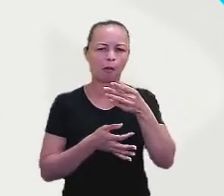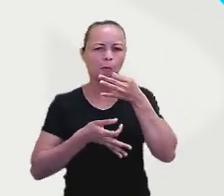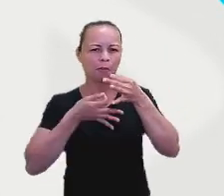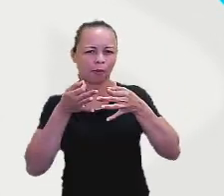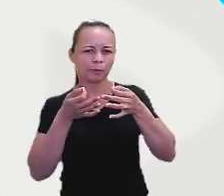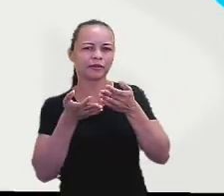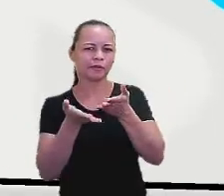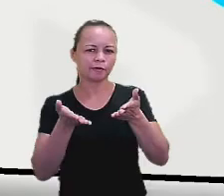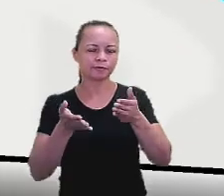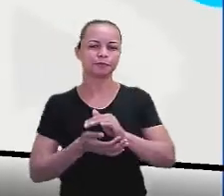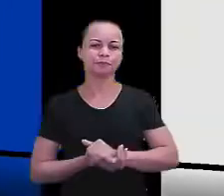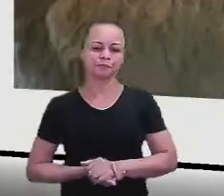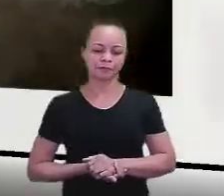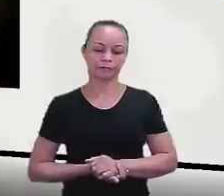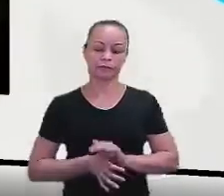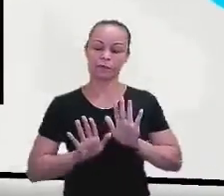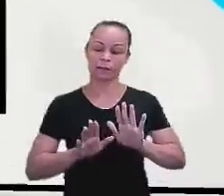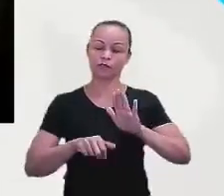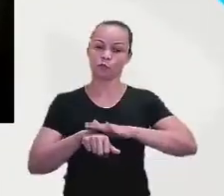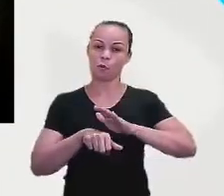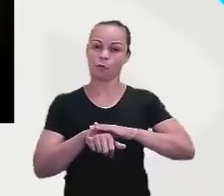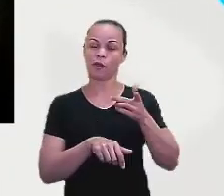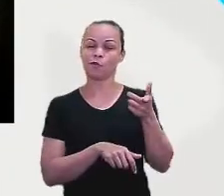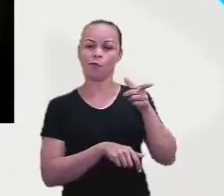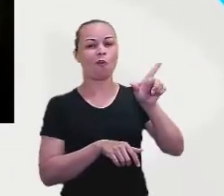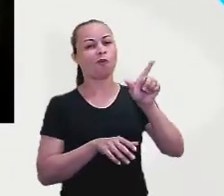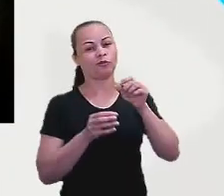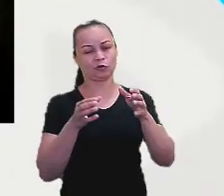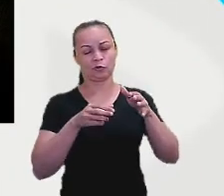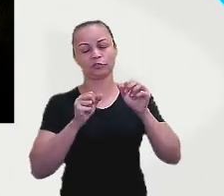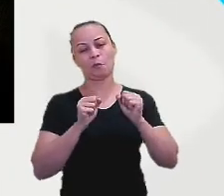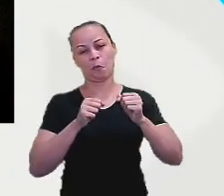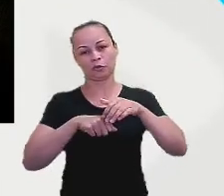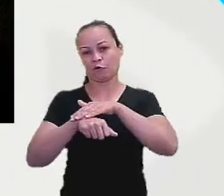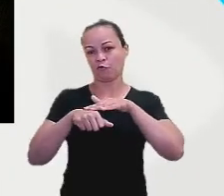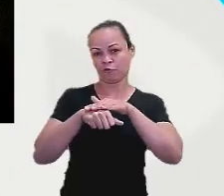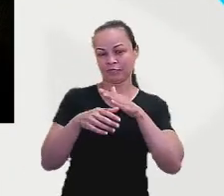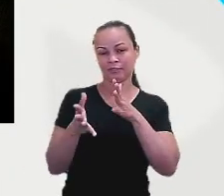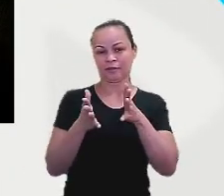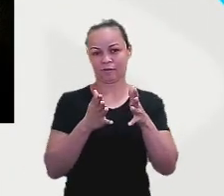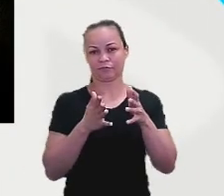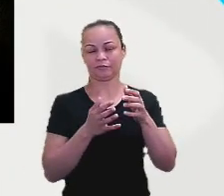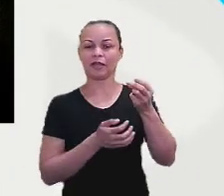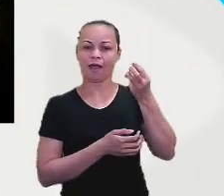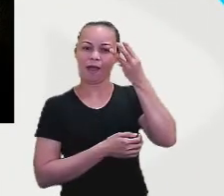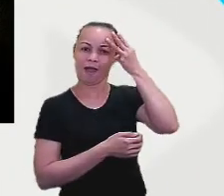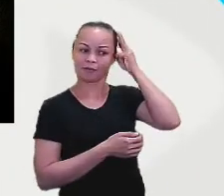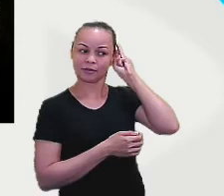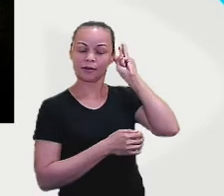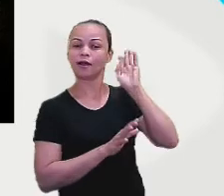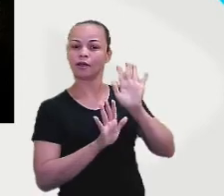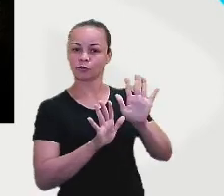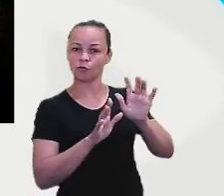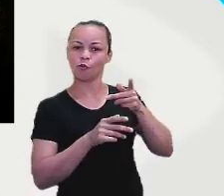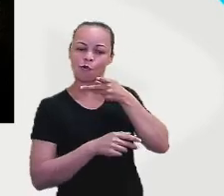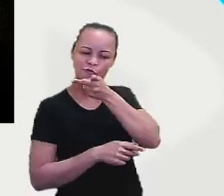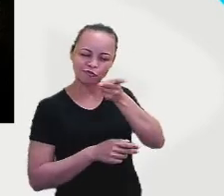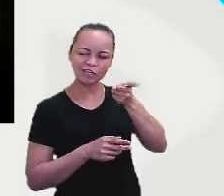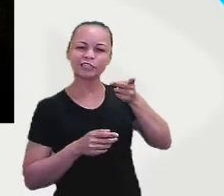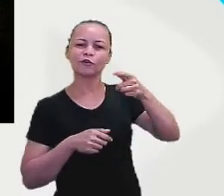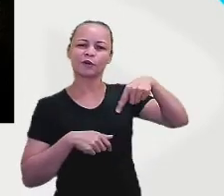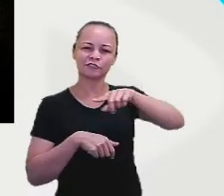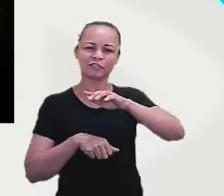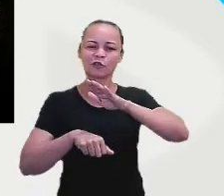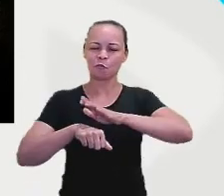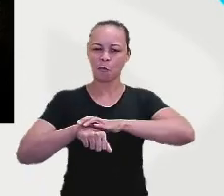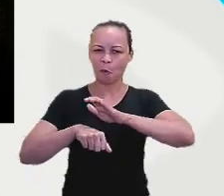Mas fica para um outro momento, quem sabe a gente pode ter um dia uma conversa sobre isso. Fica aqui, viu, Júnior? Ou melhor, fica aqui, viu, Adriano, o convite, quem sabe a gente fazer um